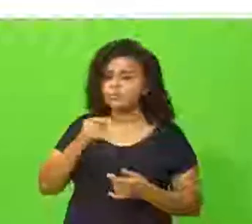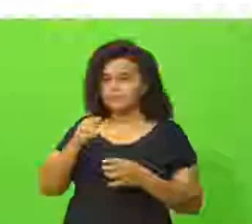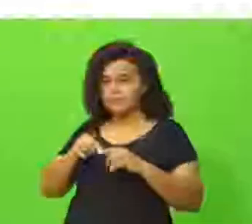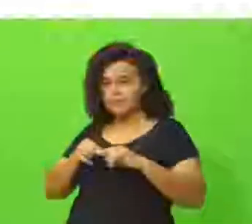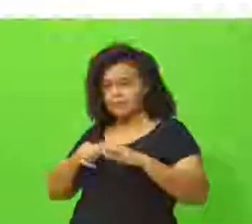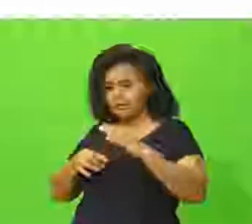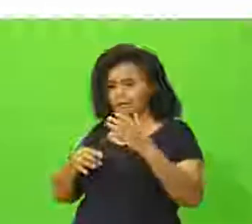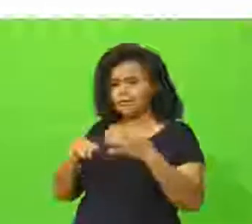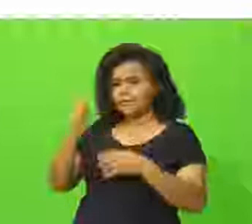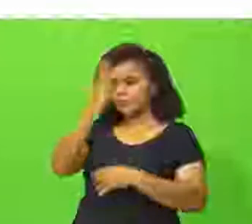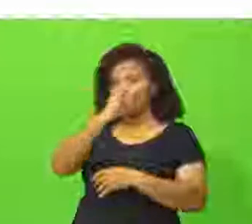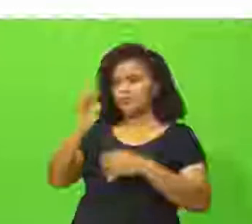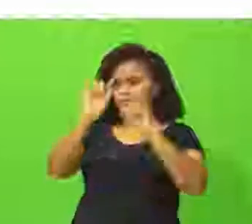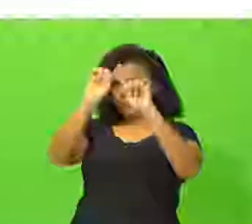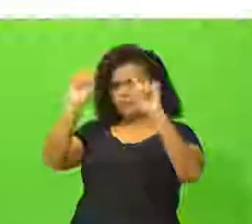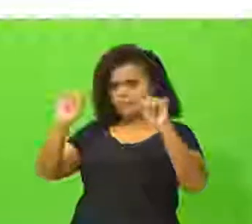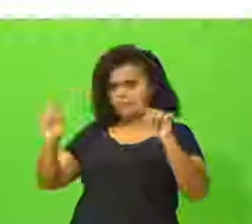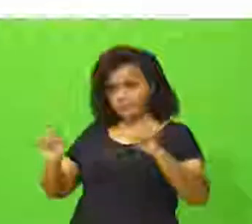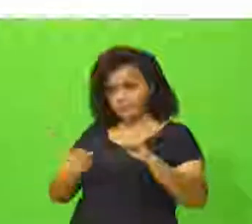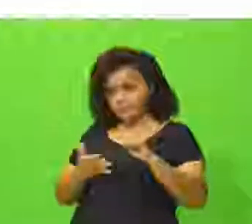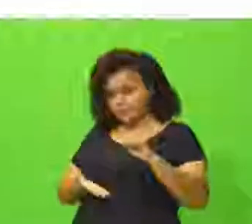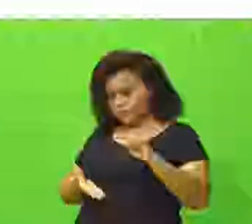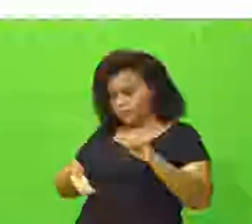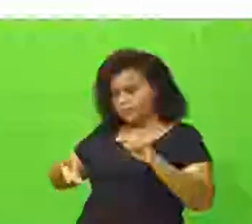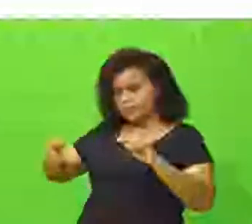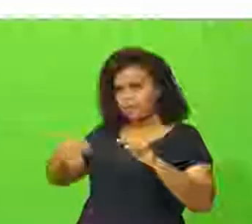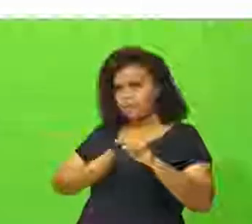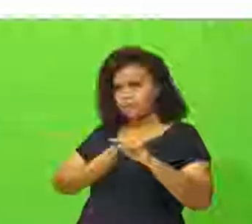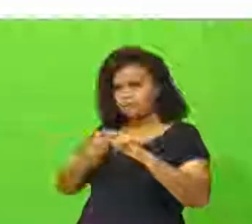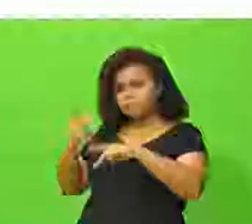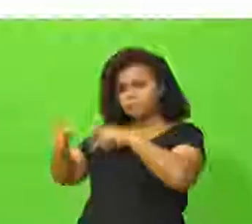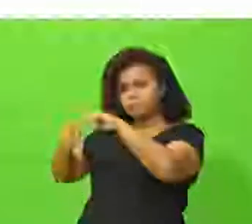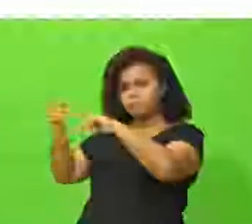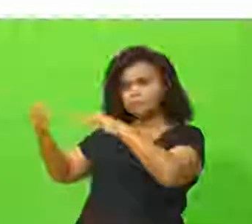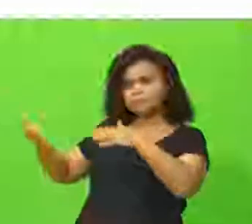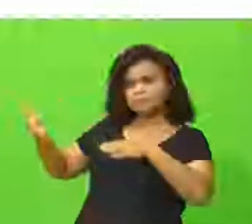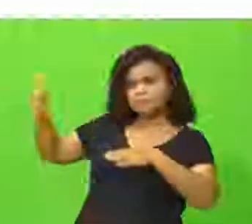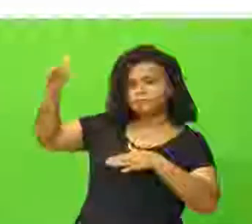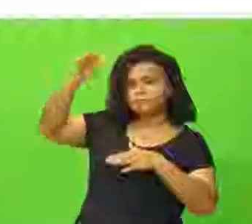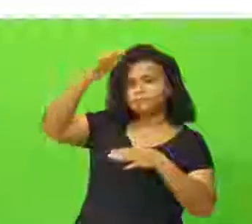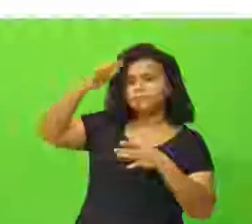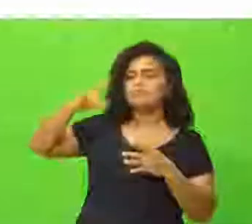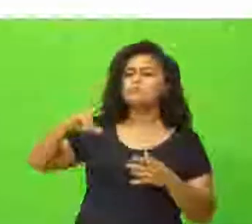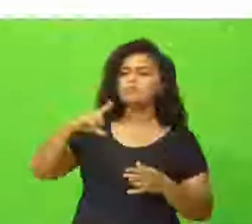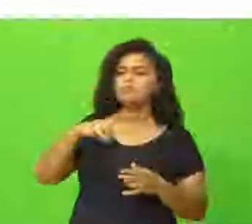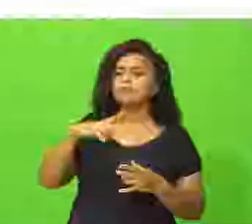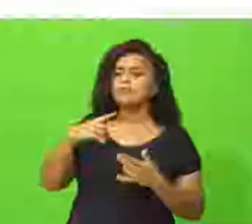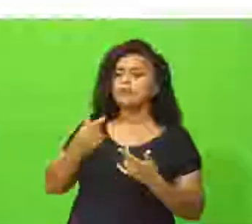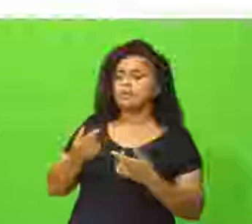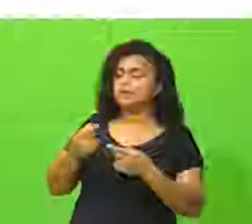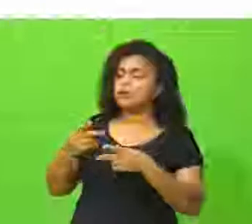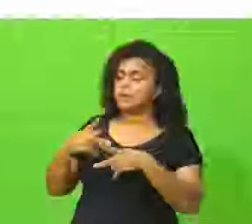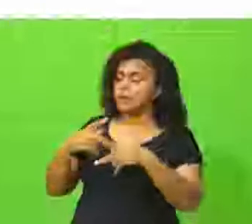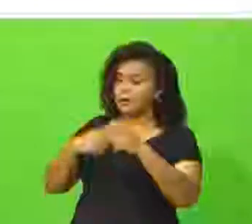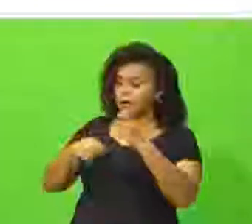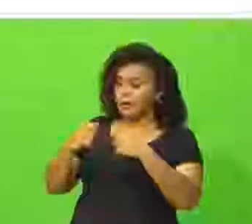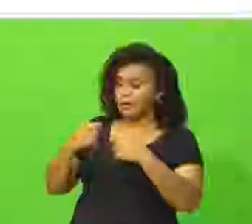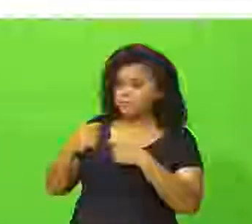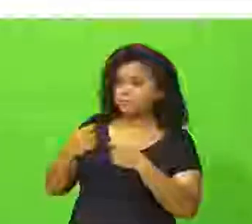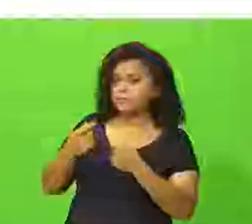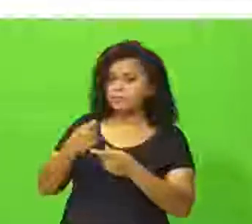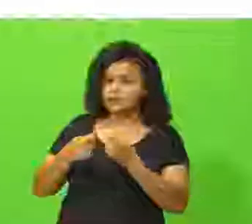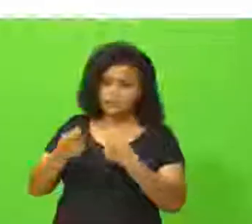litorânea. Isso devido ao que, professor? Primeiro, as atividades econômicas que nós temos, como no caso